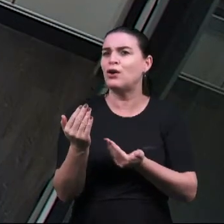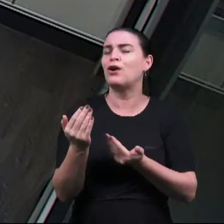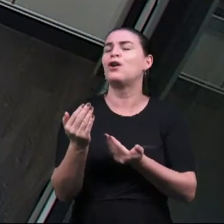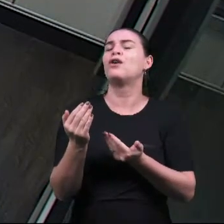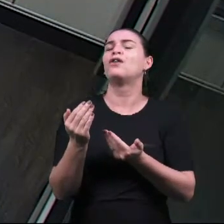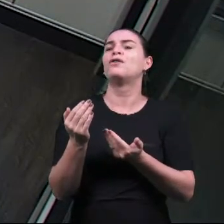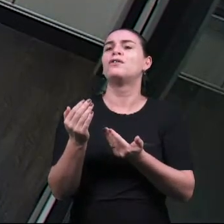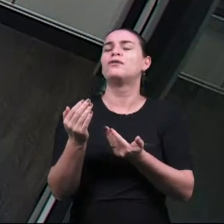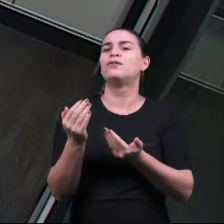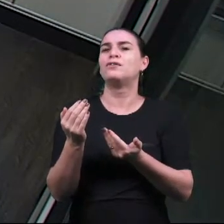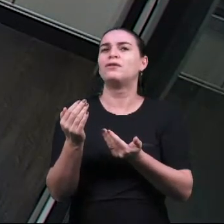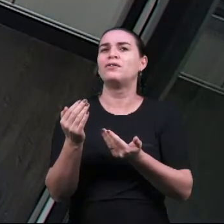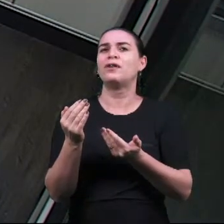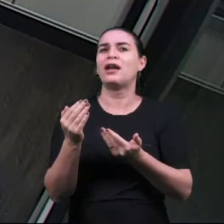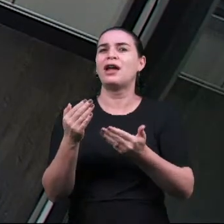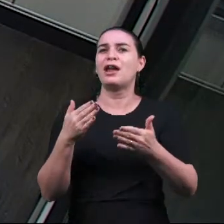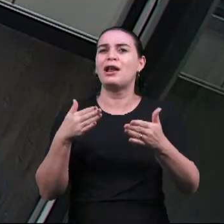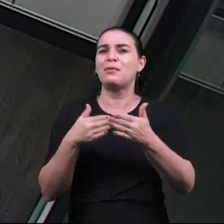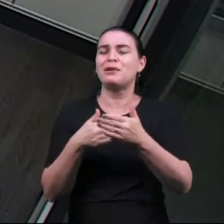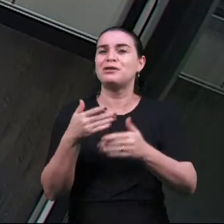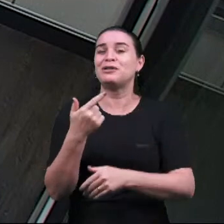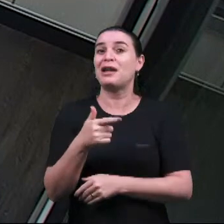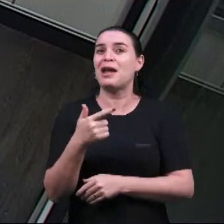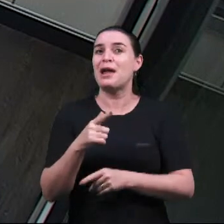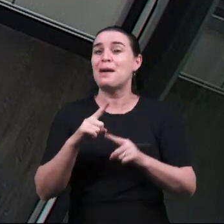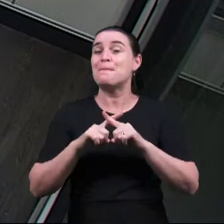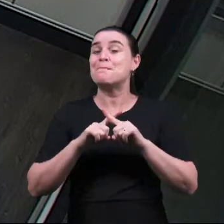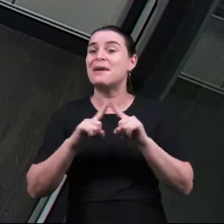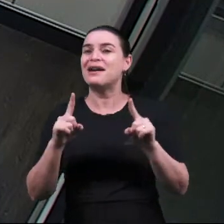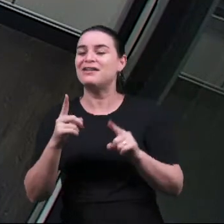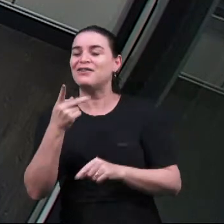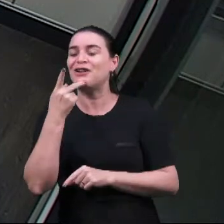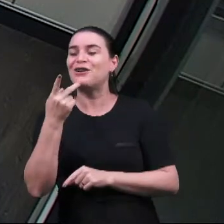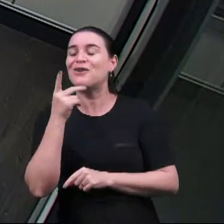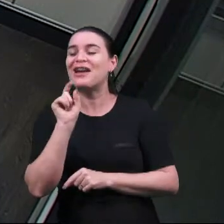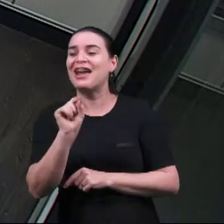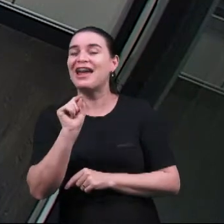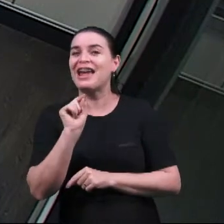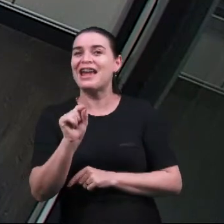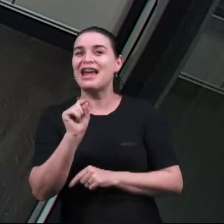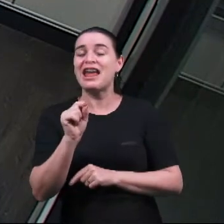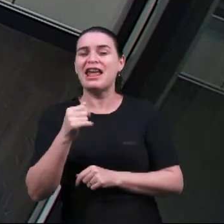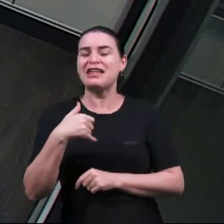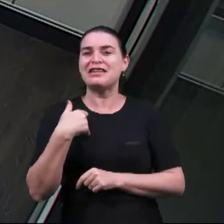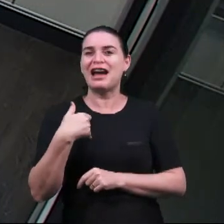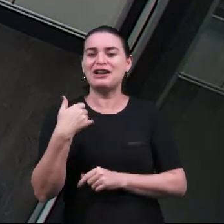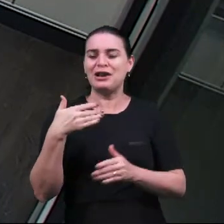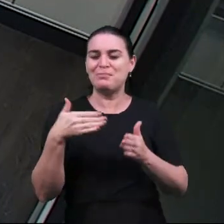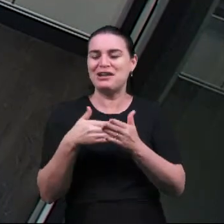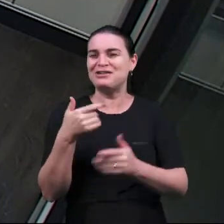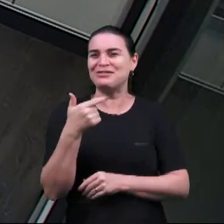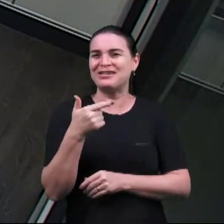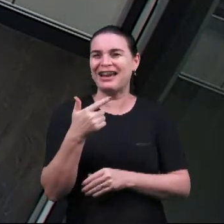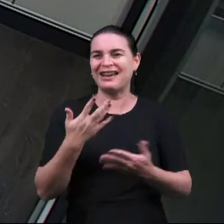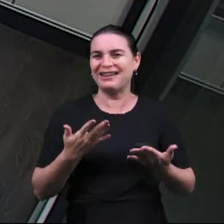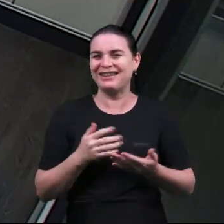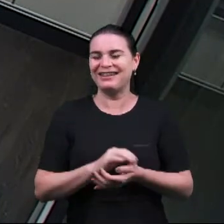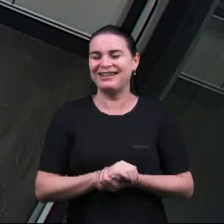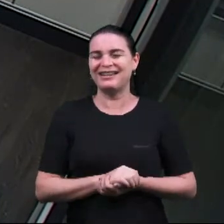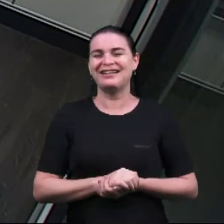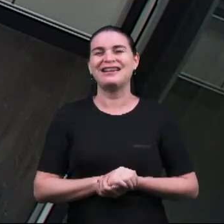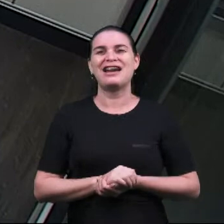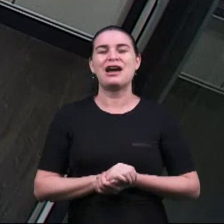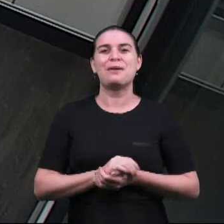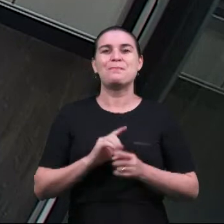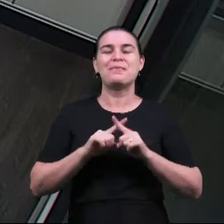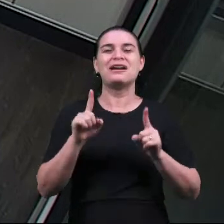comigo e falou, mas Kleber, é sem fronteiras. Então, muito bom. Ele diz, tem no Instagram, né? Isso